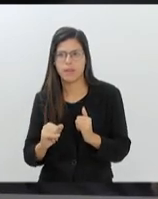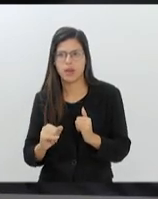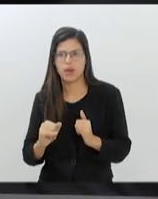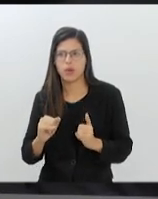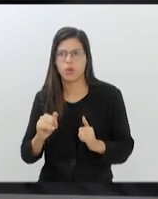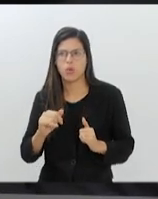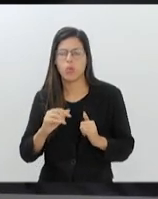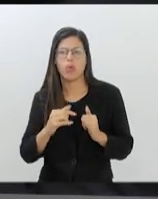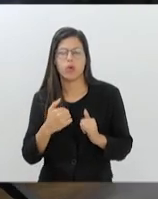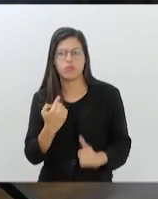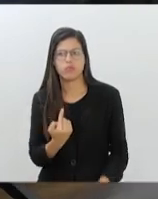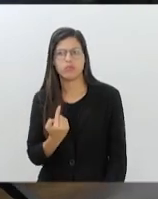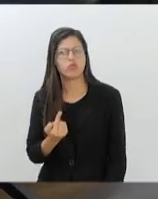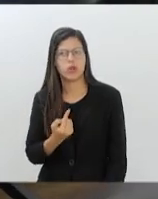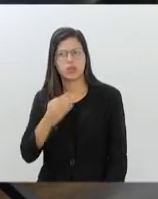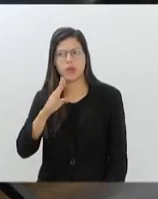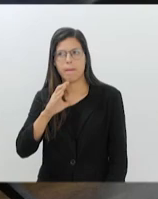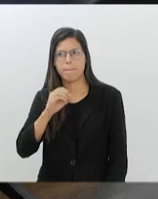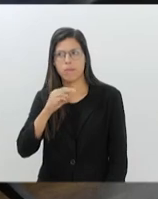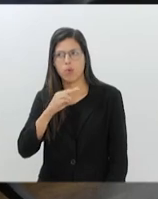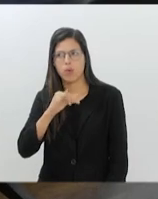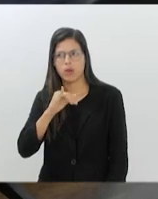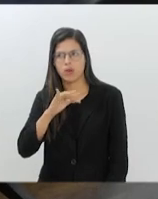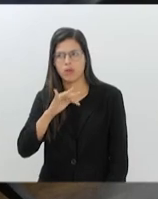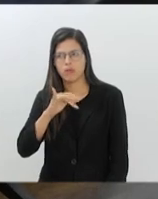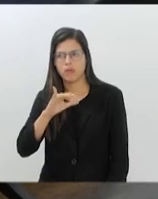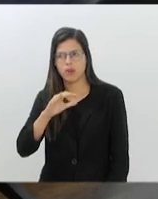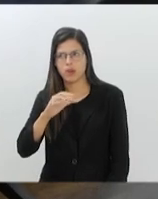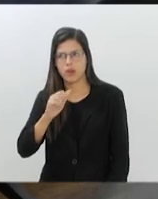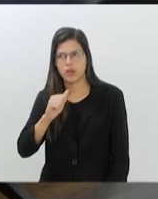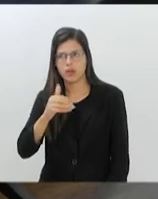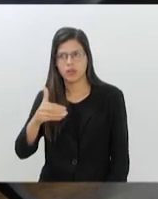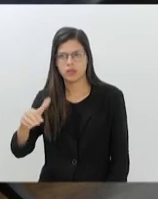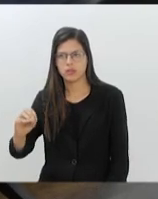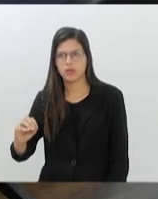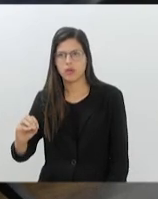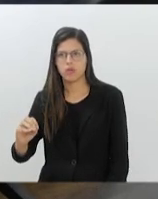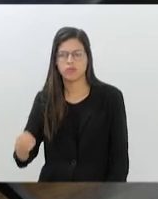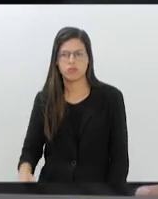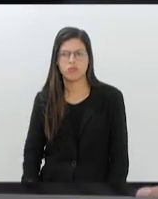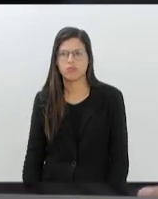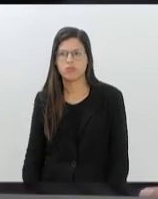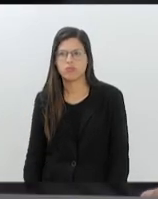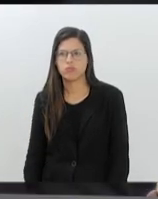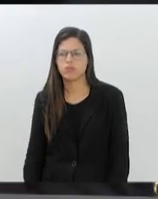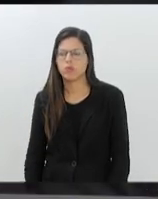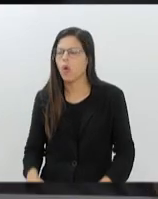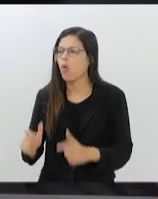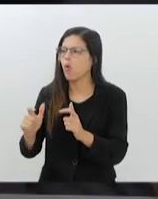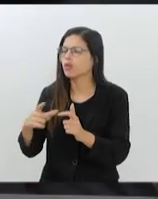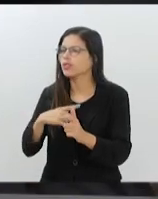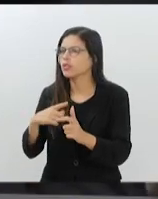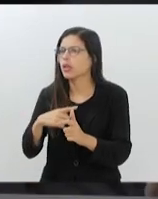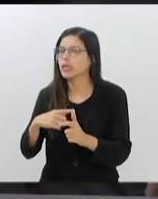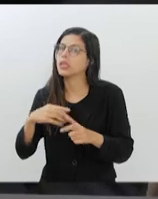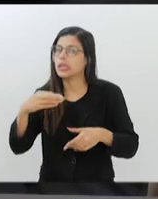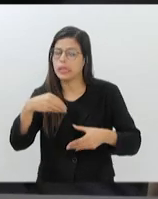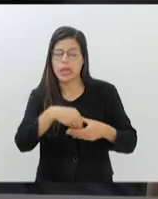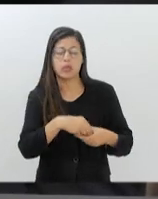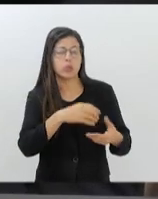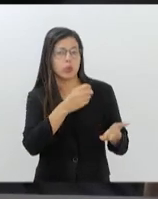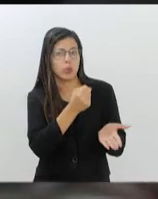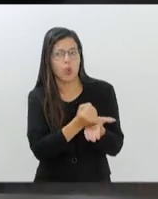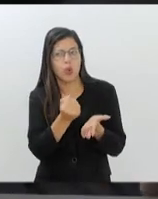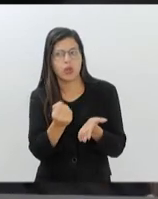publicidade perfeito onde é que tá contratualmente dizendo que essa bonificação foi dada a cedade está está dentro do contrato e a gente